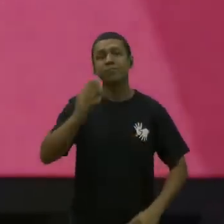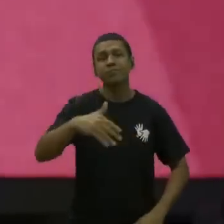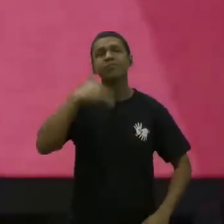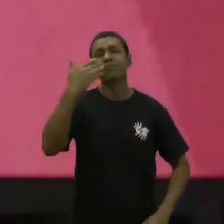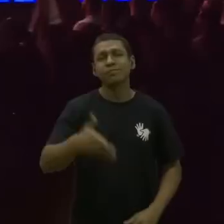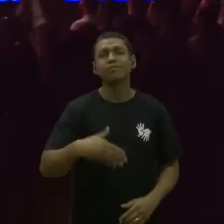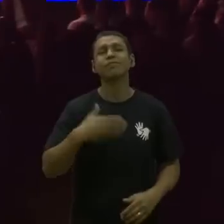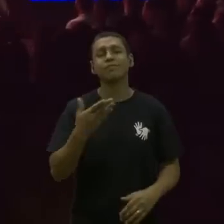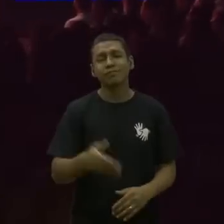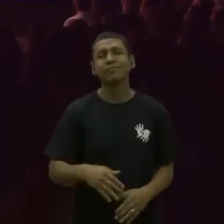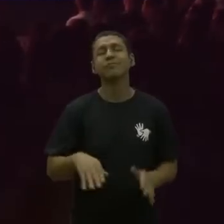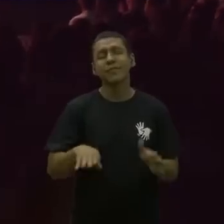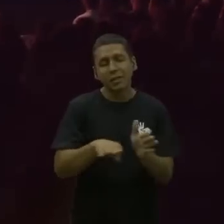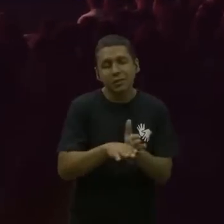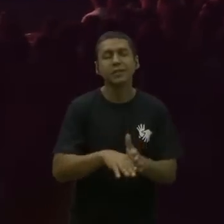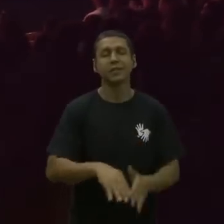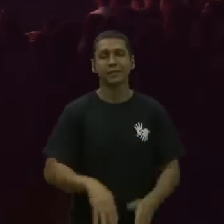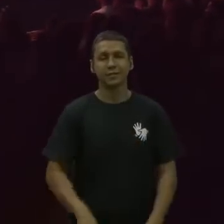Está chegando.